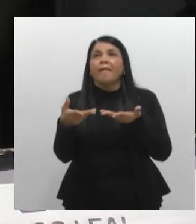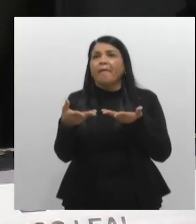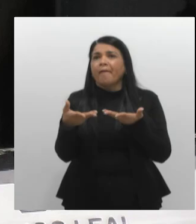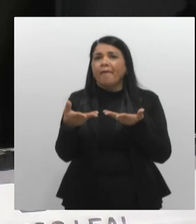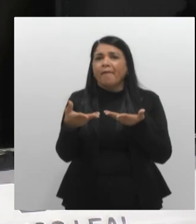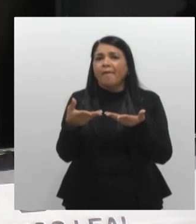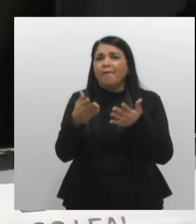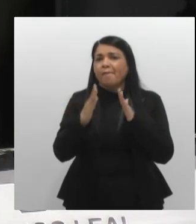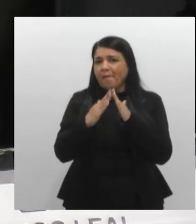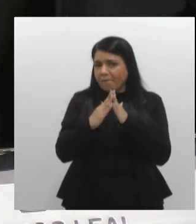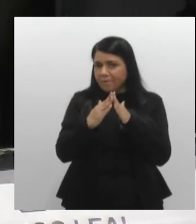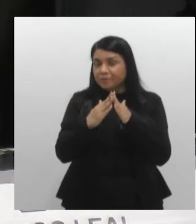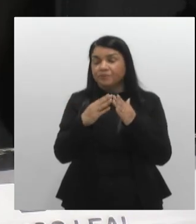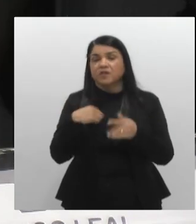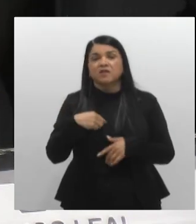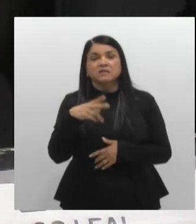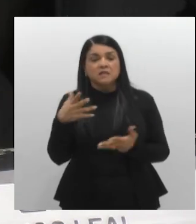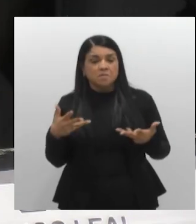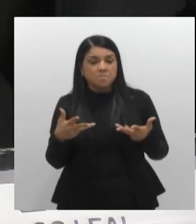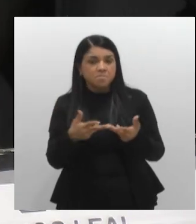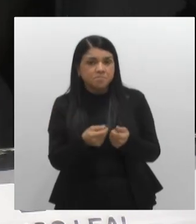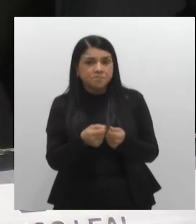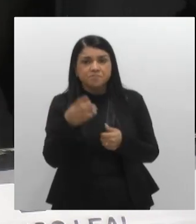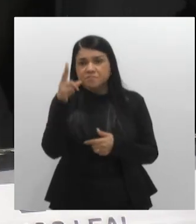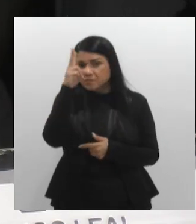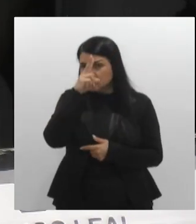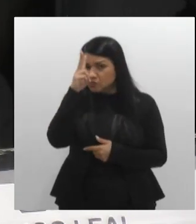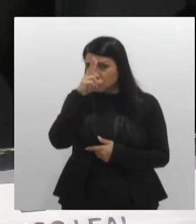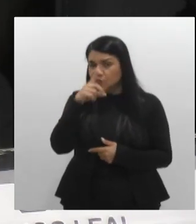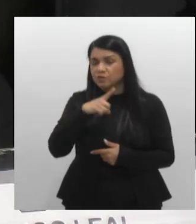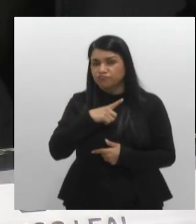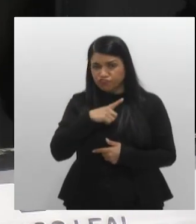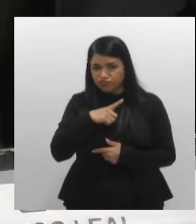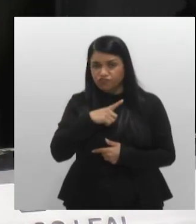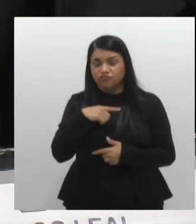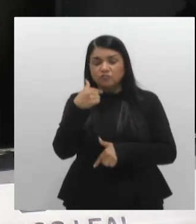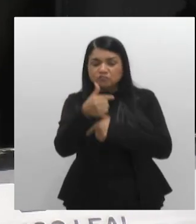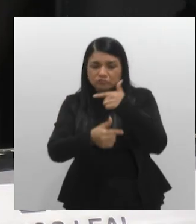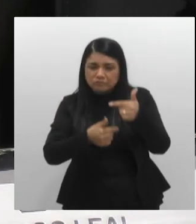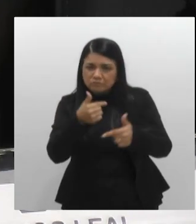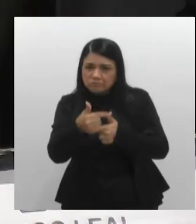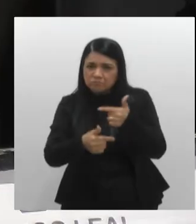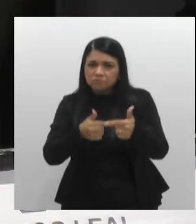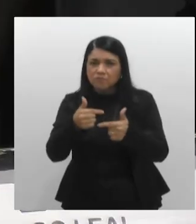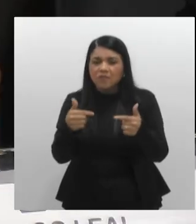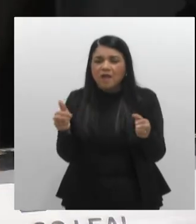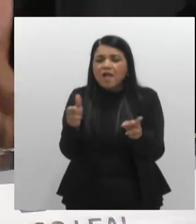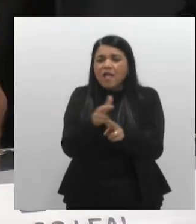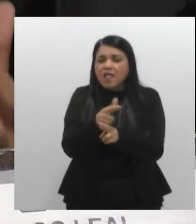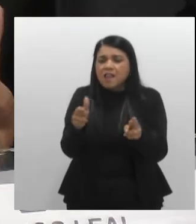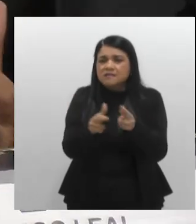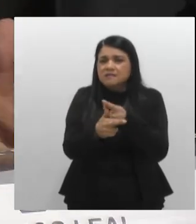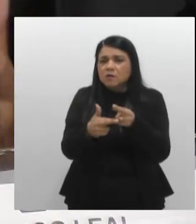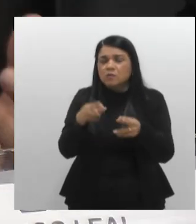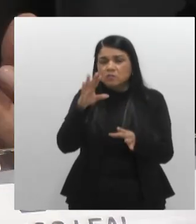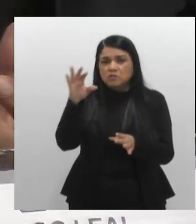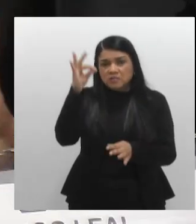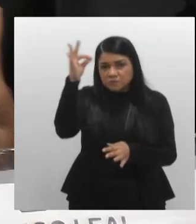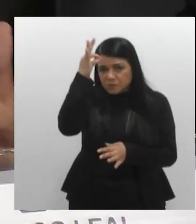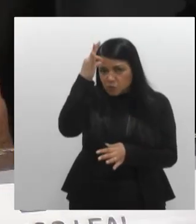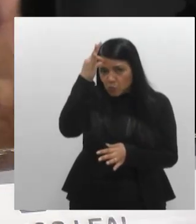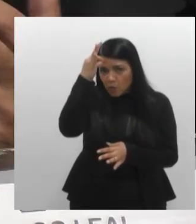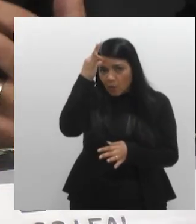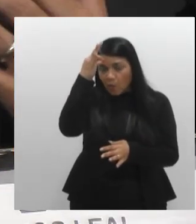histórica, além de toda o trabalho, toda a relação espiritual trazida